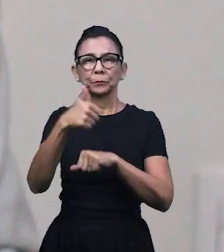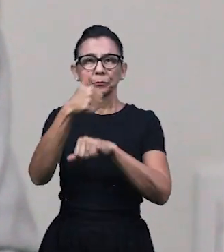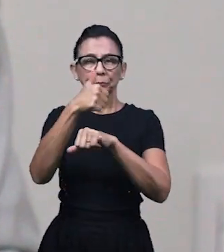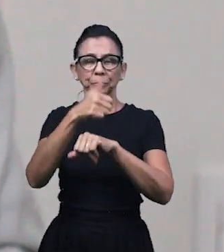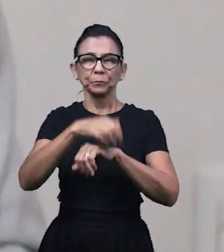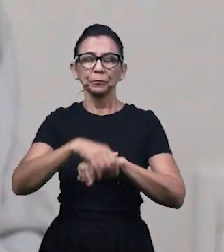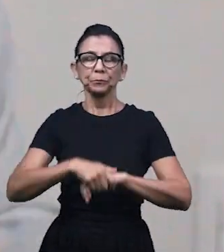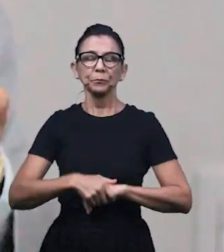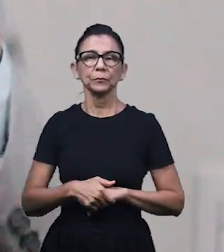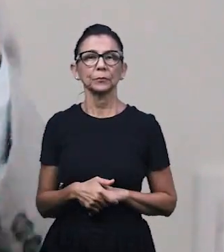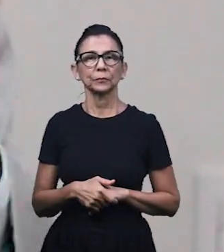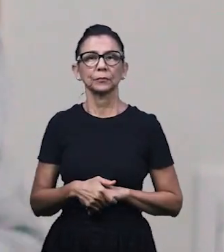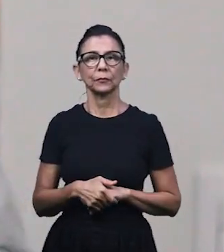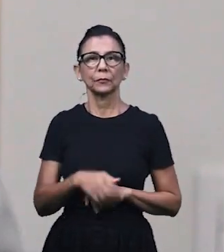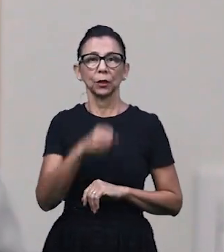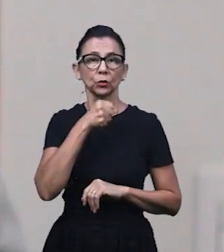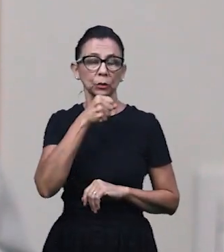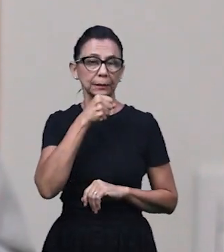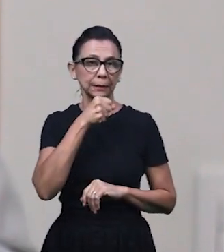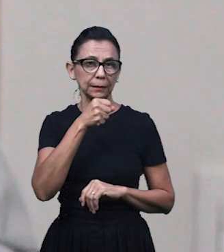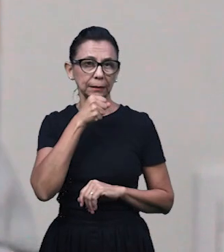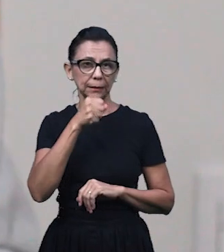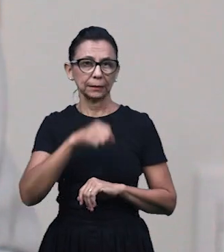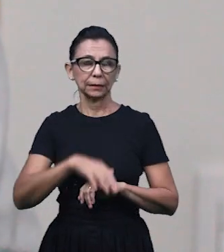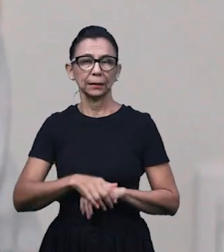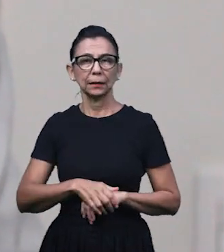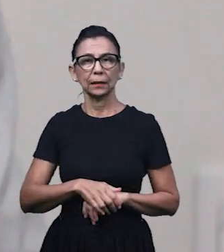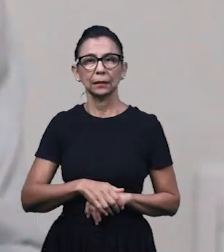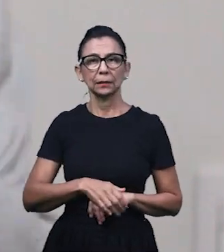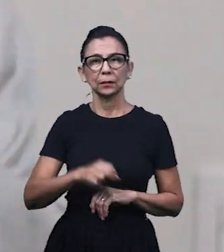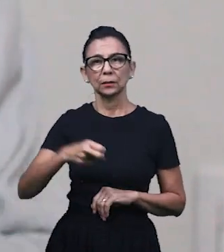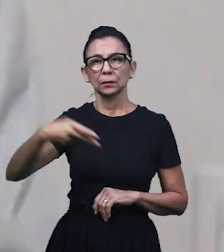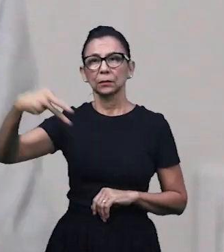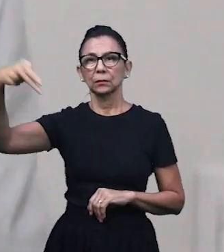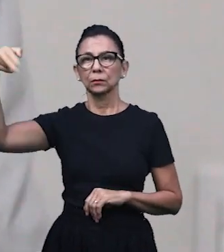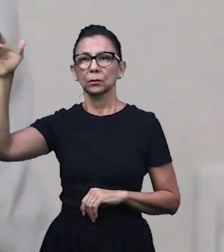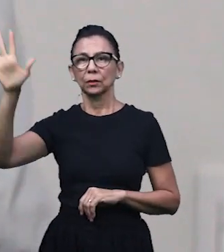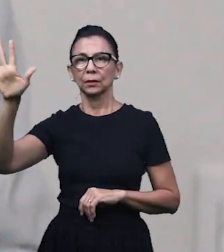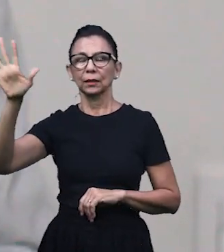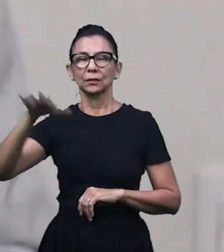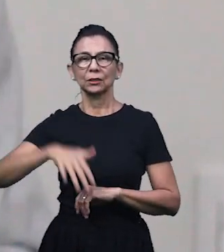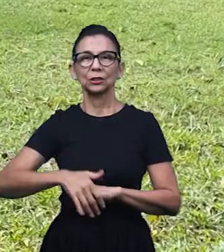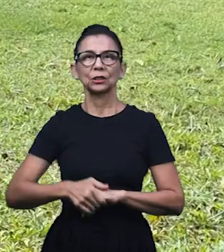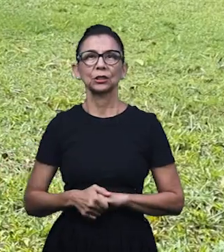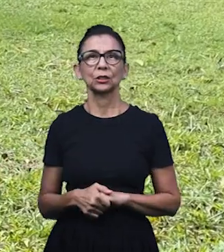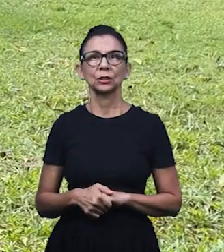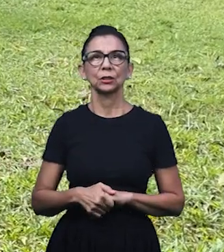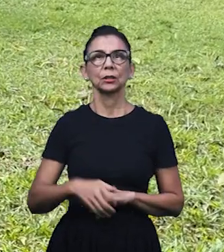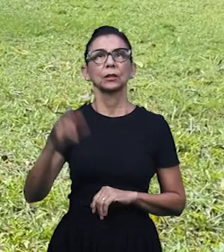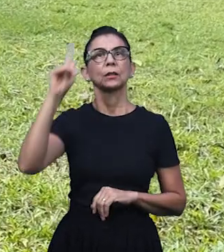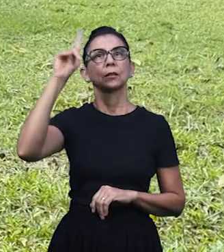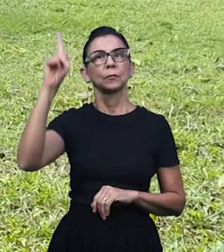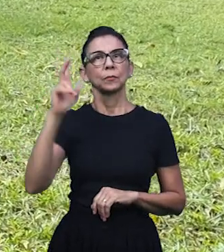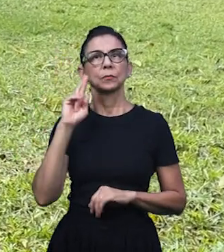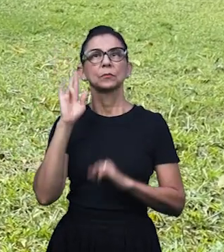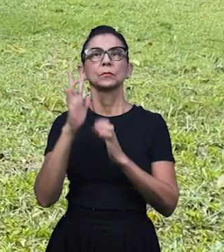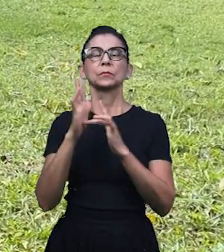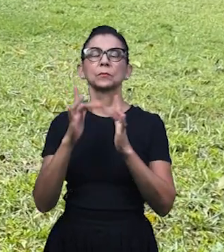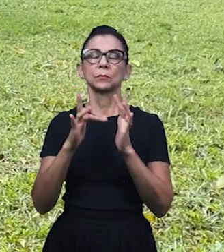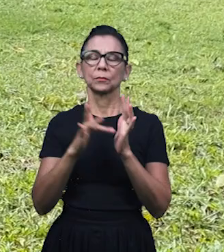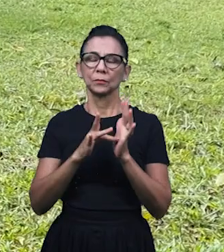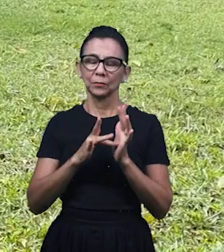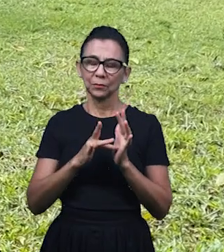Nordeste brasileiro e que vai trazer para nós as informações daquela região. Warner, a paz do Senhor. A paz do Senhor Jesus,